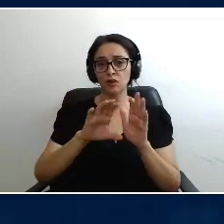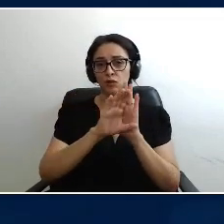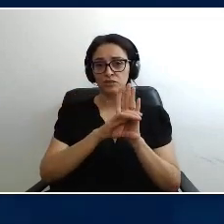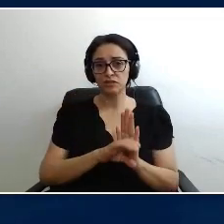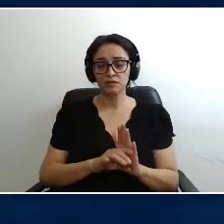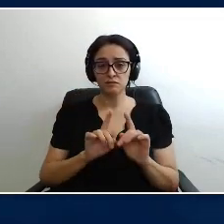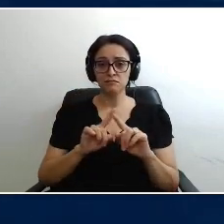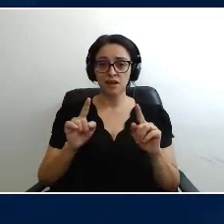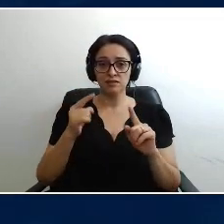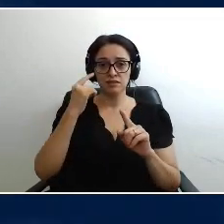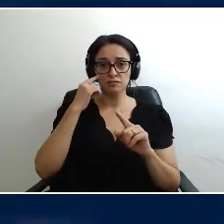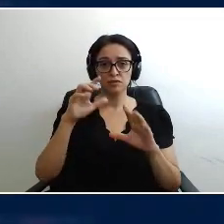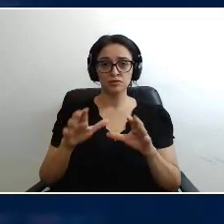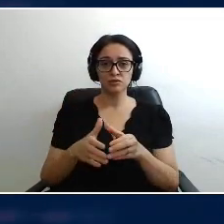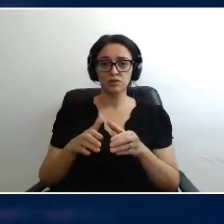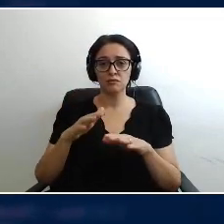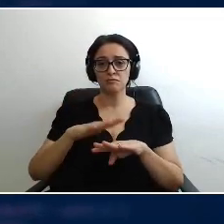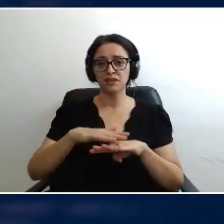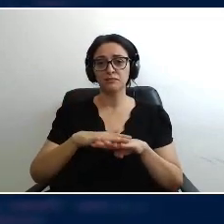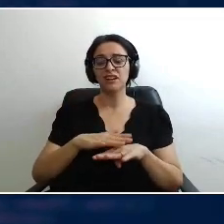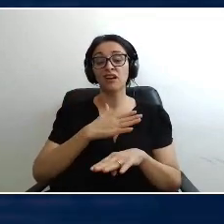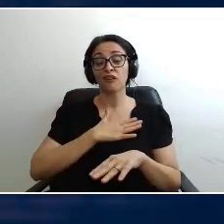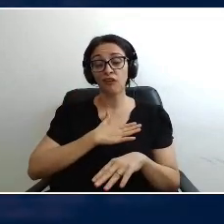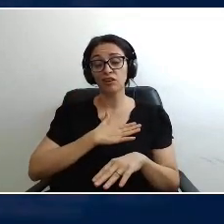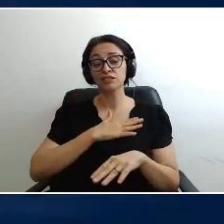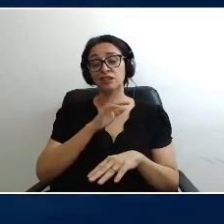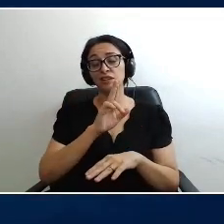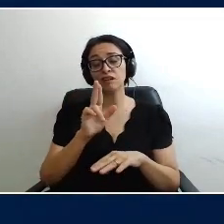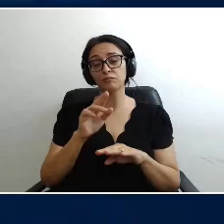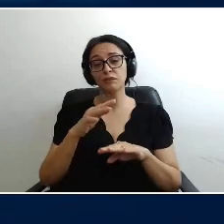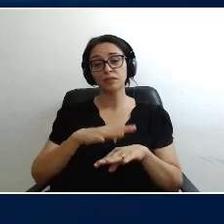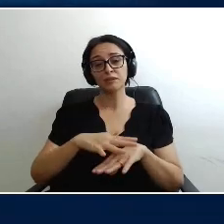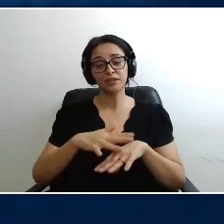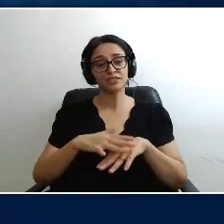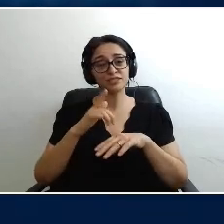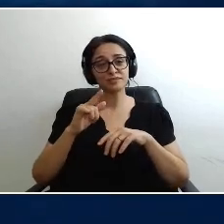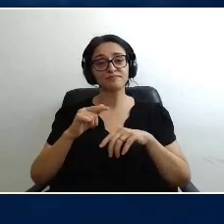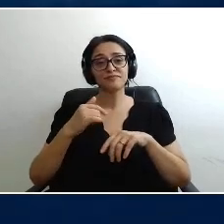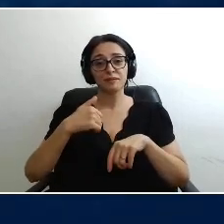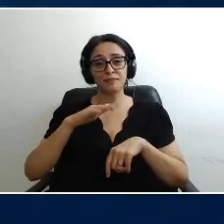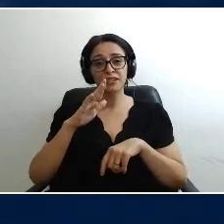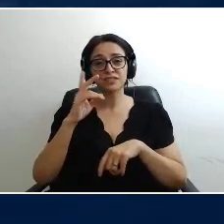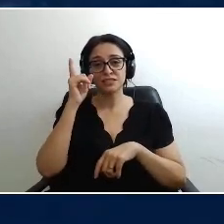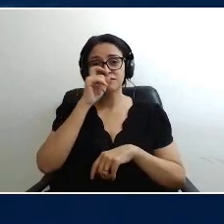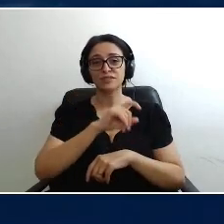galera da matemática gosta de dar nome difícil para a matemática ficar ainda mais difícil, talvez.